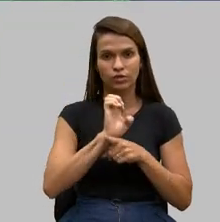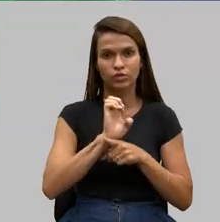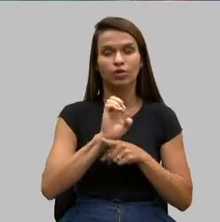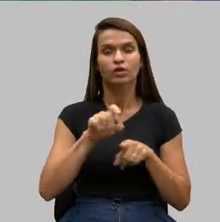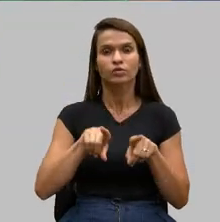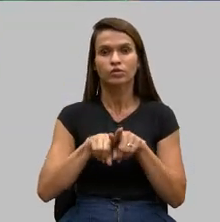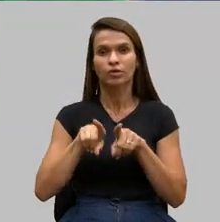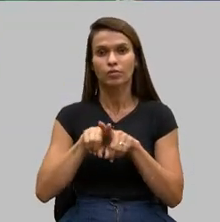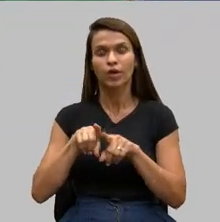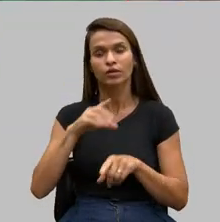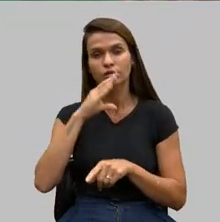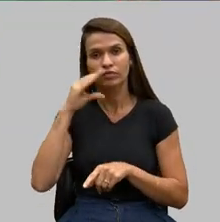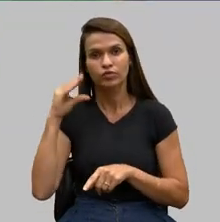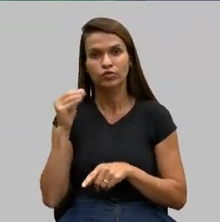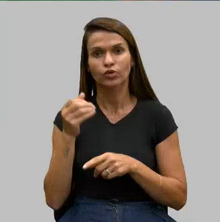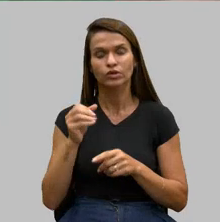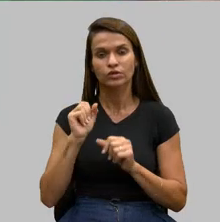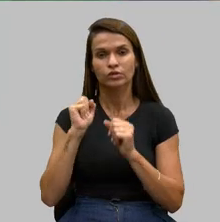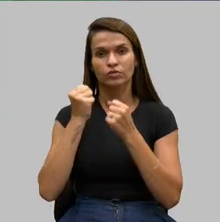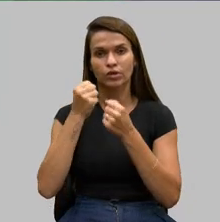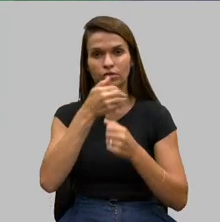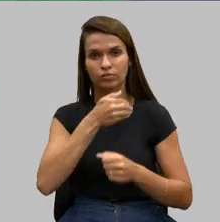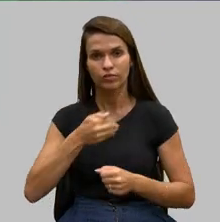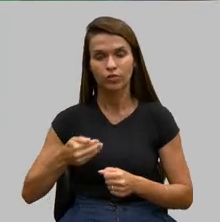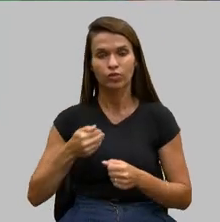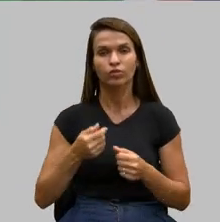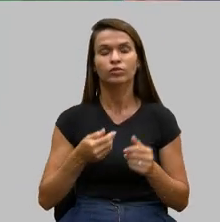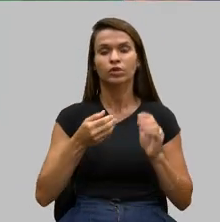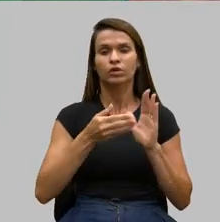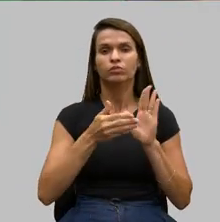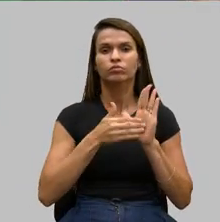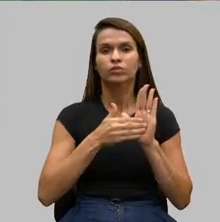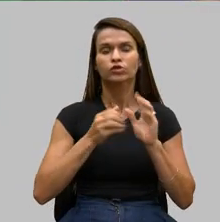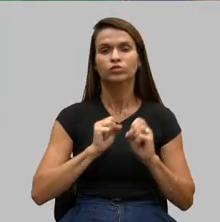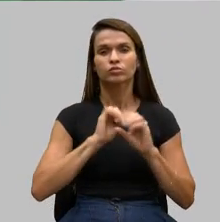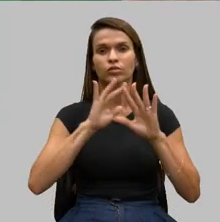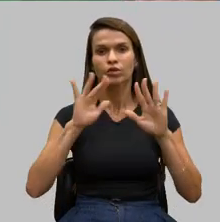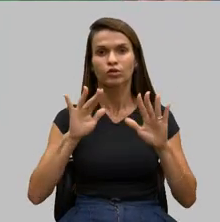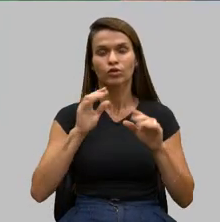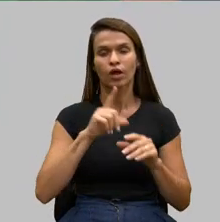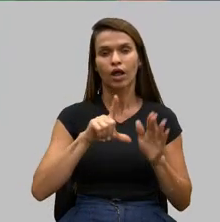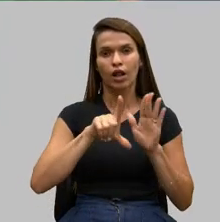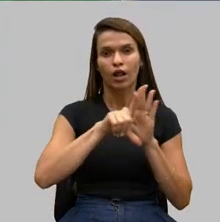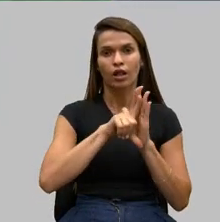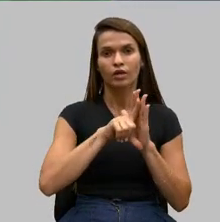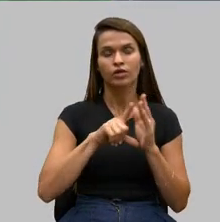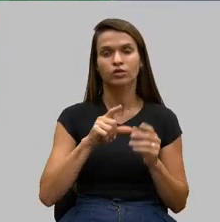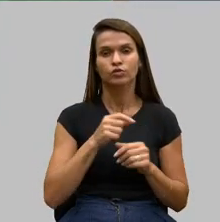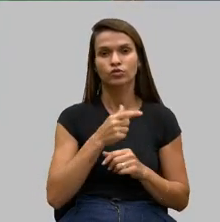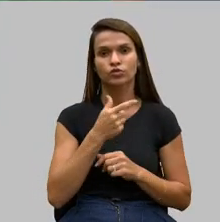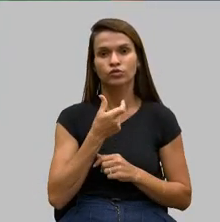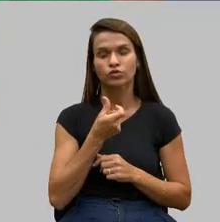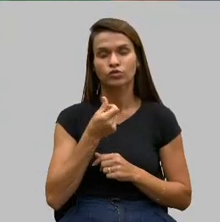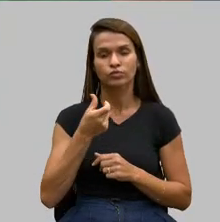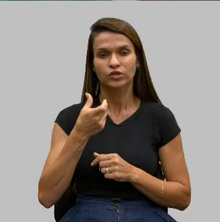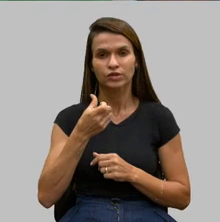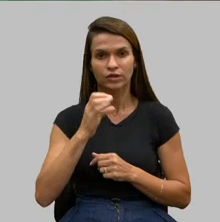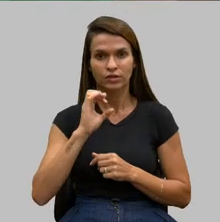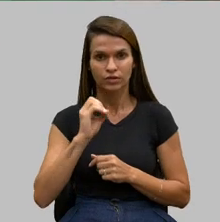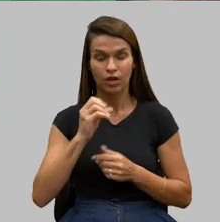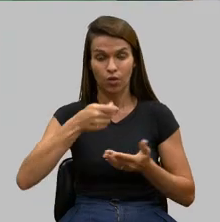da Segurança Pública com esclarecimento sobre o cumprimento da lei 24.260 2022 que dispõe sobre a